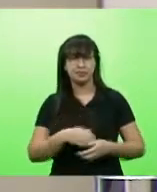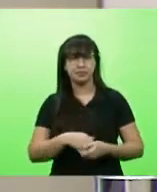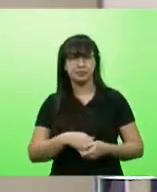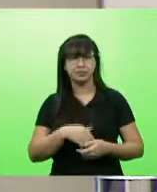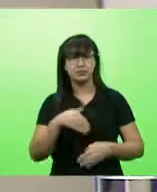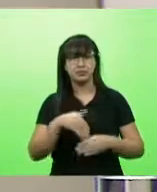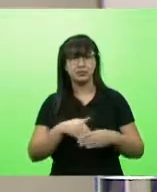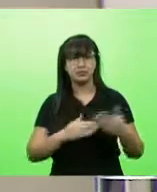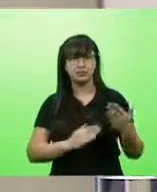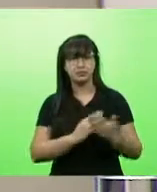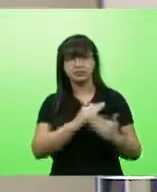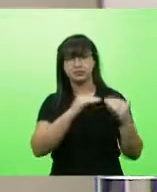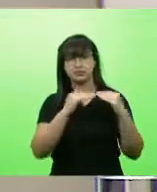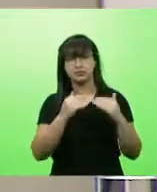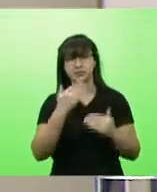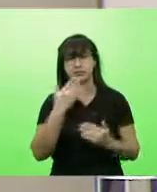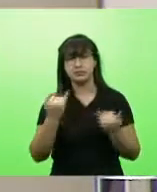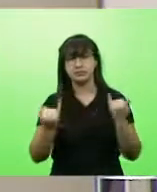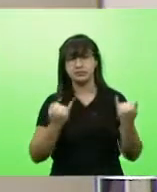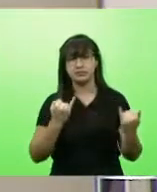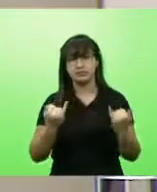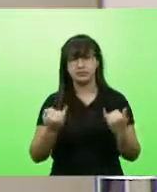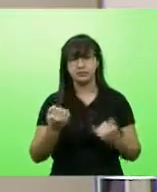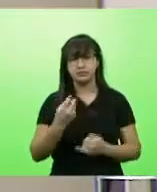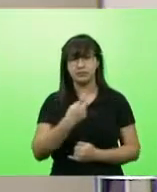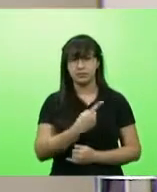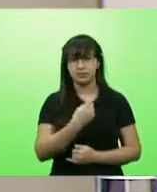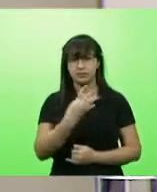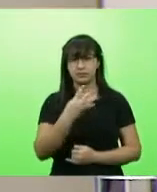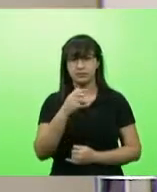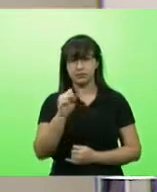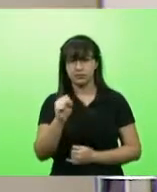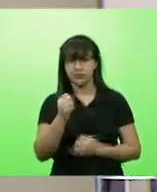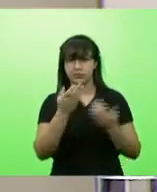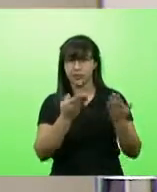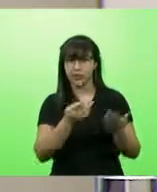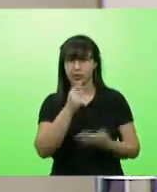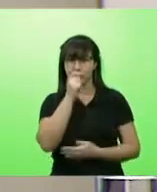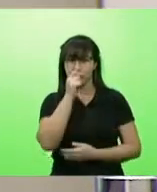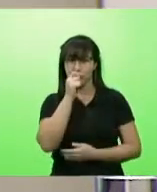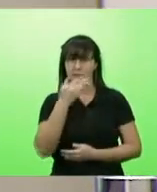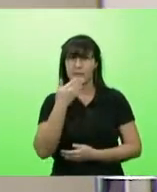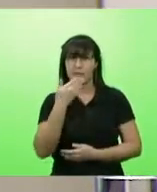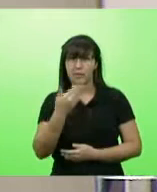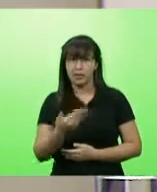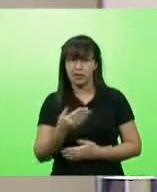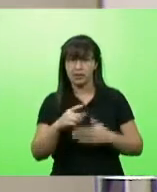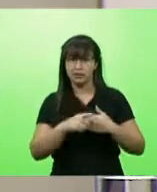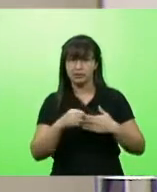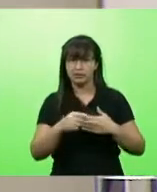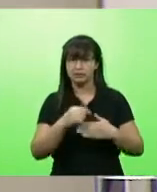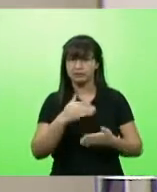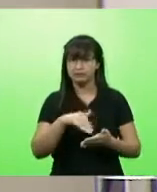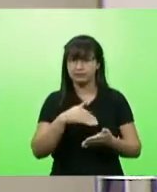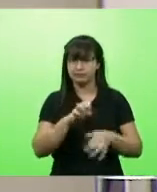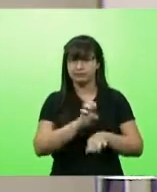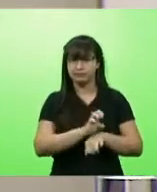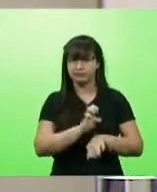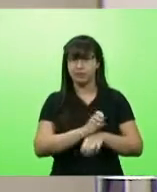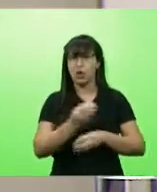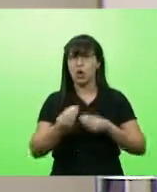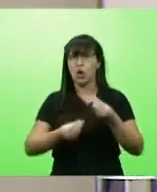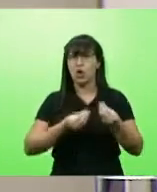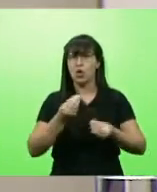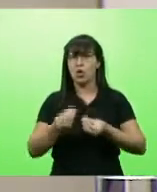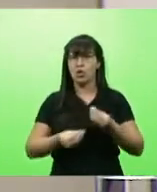Aprovado por unanimidade. Pedindo informação 148, autora deputada João Amin, solicitando ao secretário de Estado da Casa Civil informações acerca da